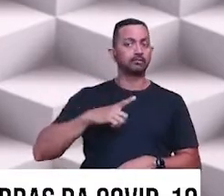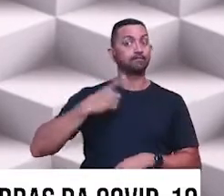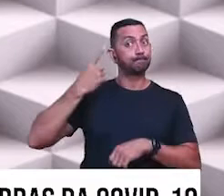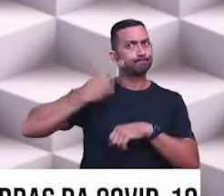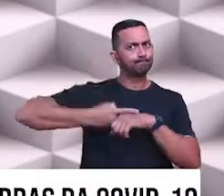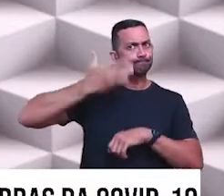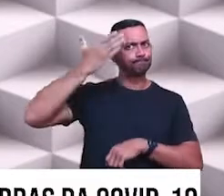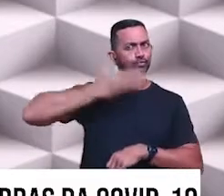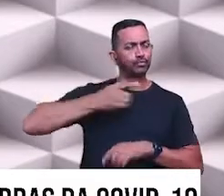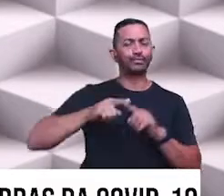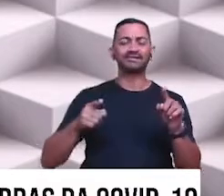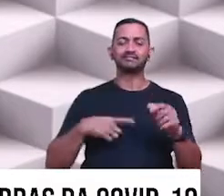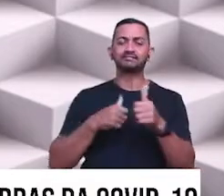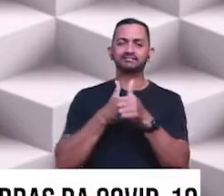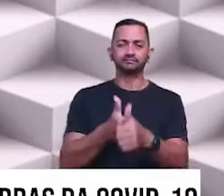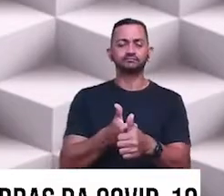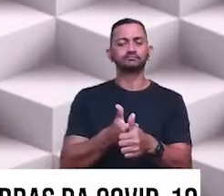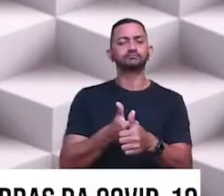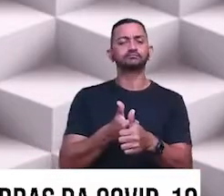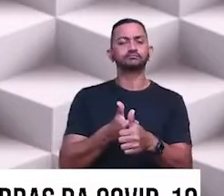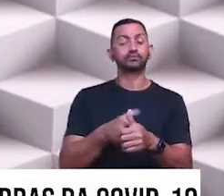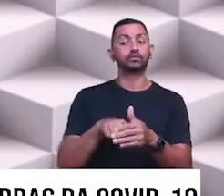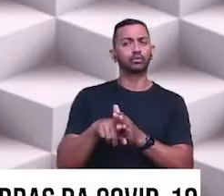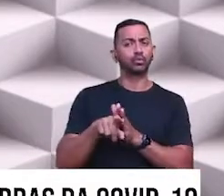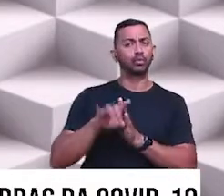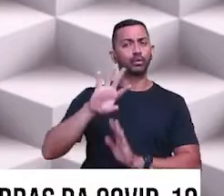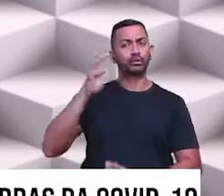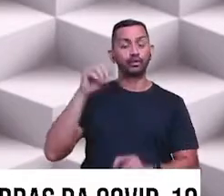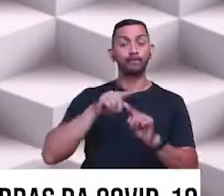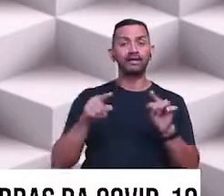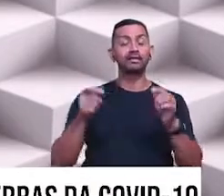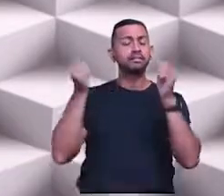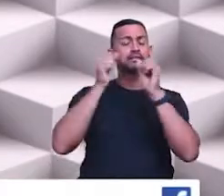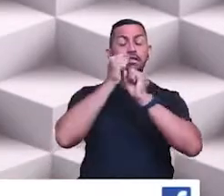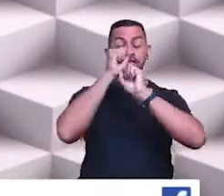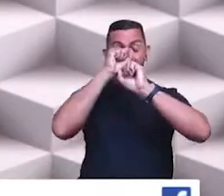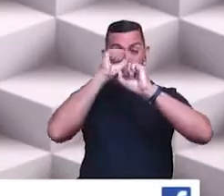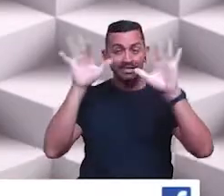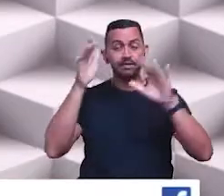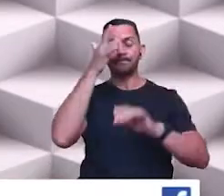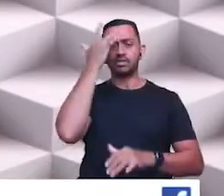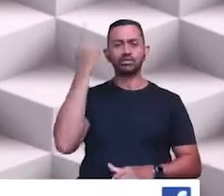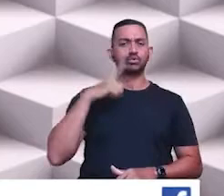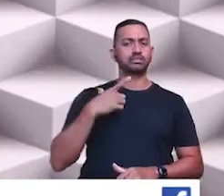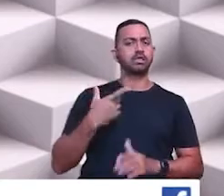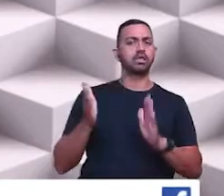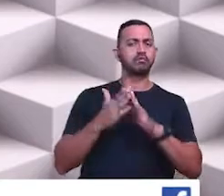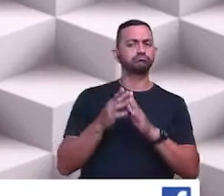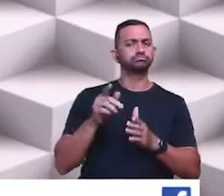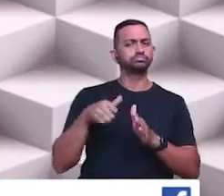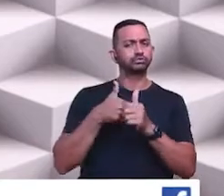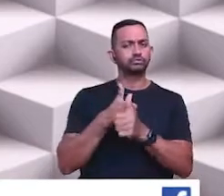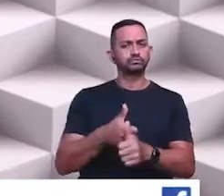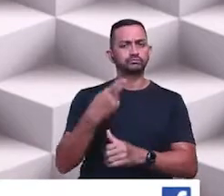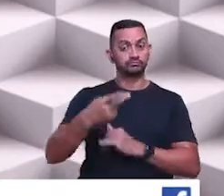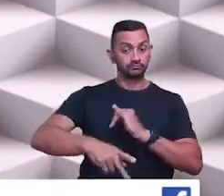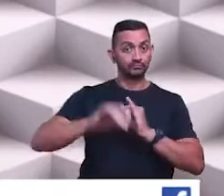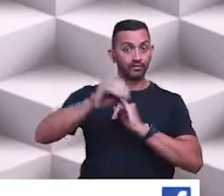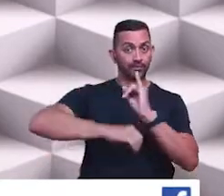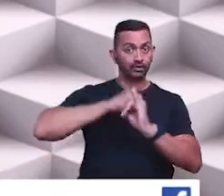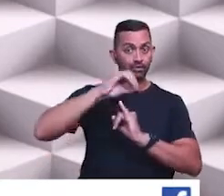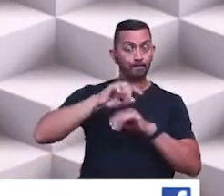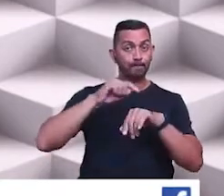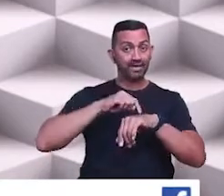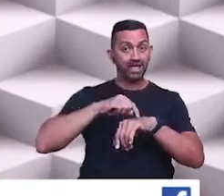aí evidências. A gente segue acompanhando esse caso, essa situação, para esclarecer mais para as pessoas que nos acompanham aqui no